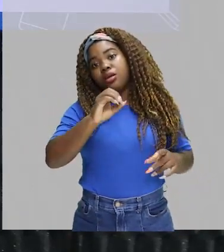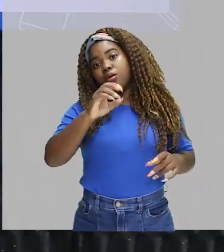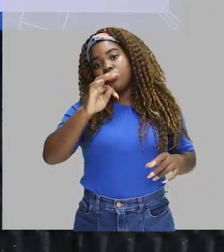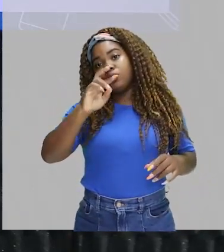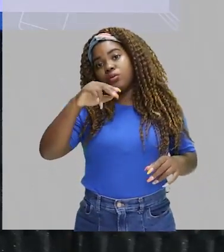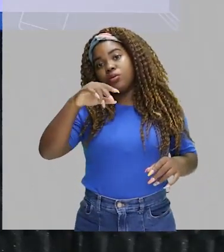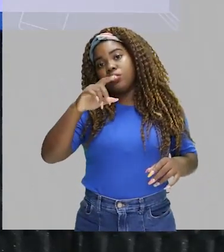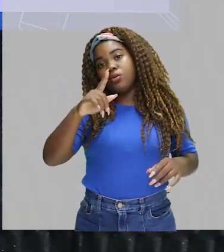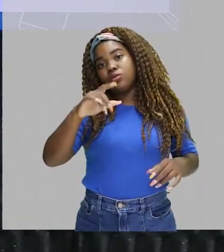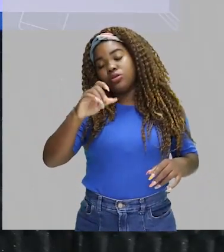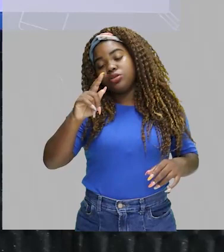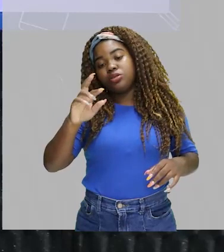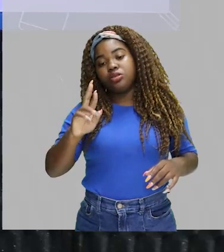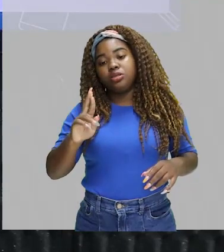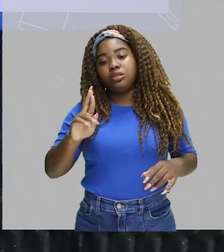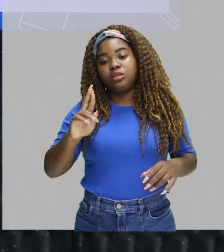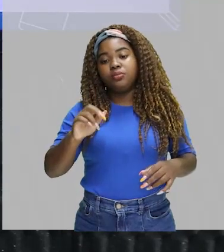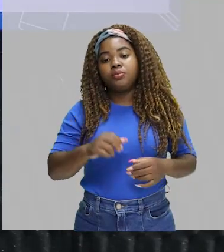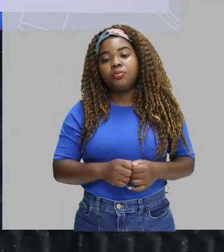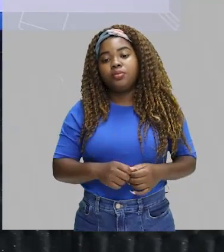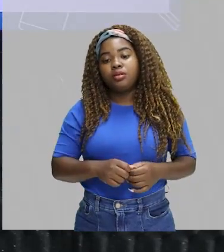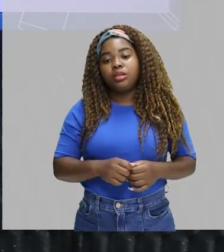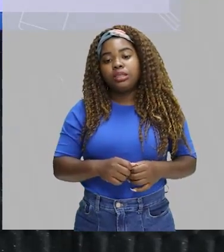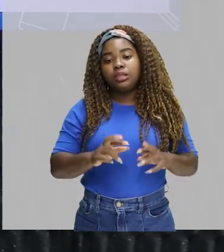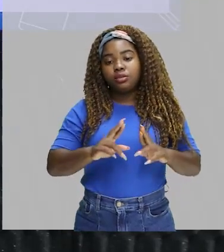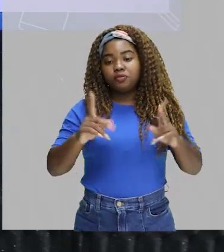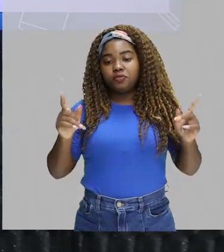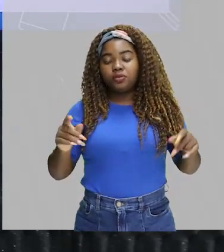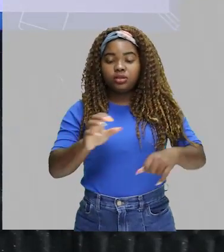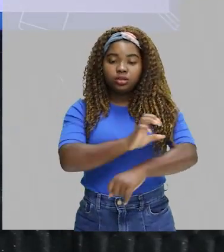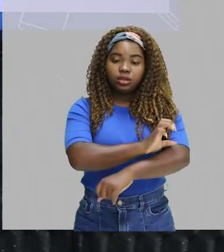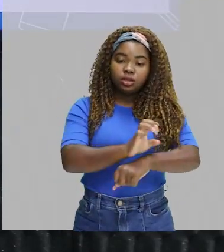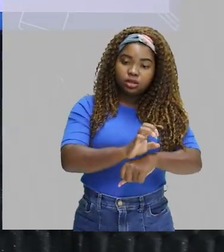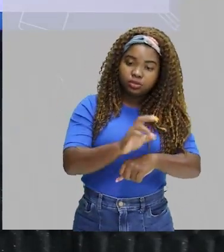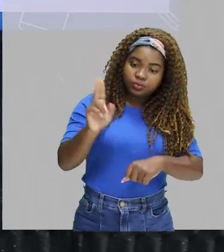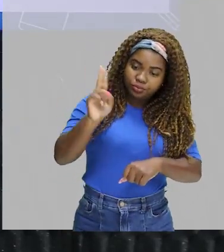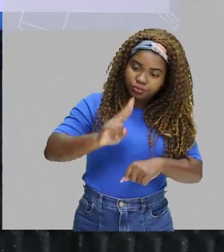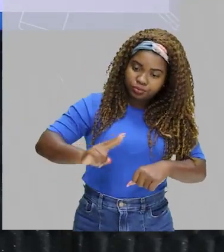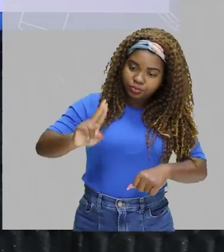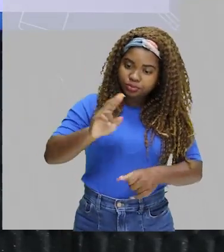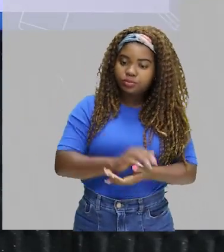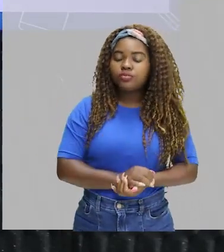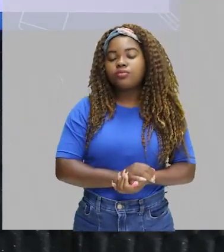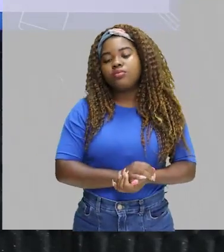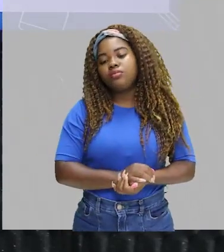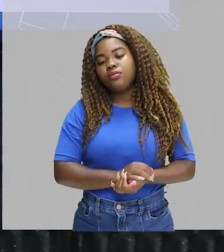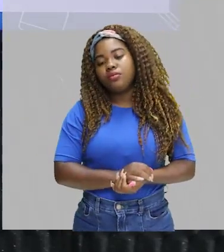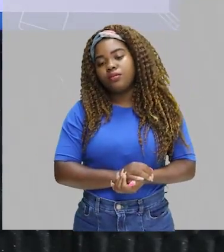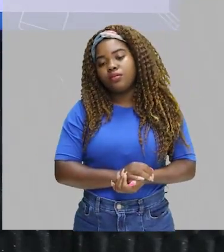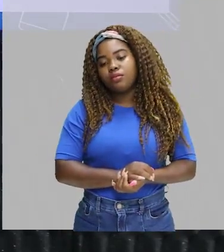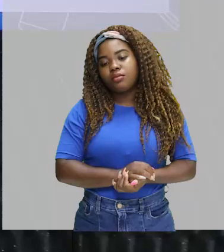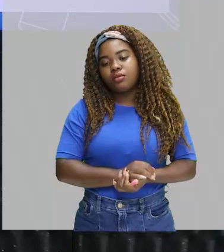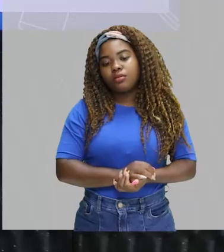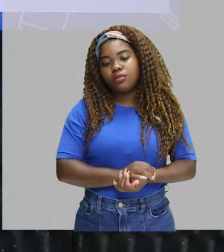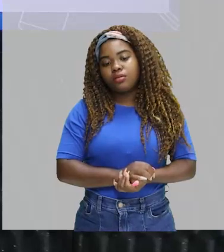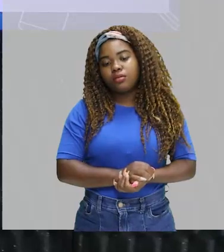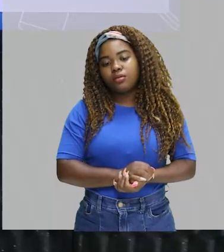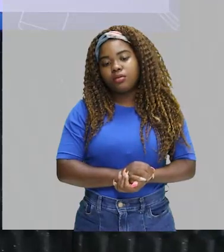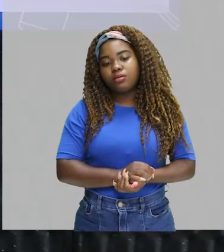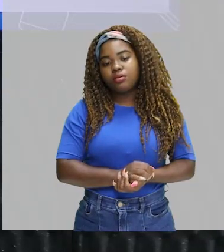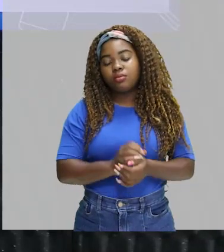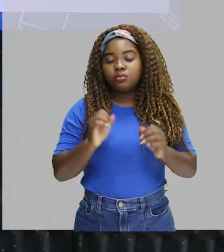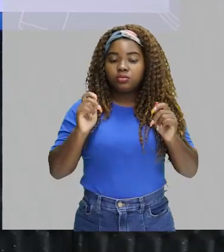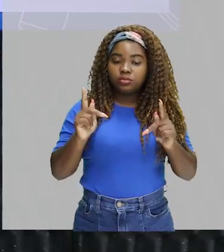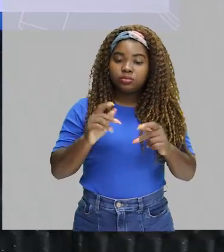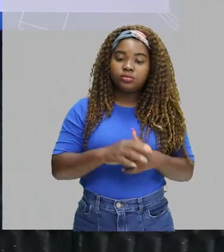da ética utilitarista. Tá? A deontologia está preocupada com o que gera a ação e não com a consequência dela.